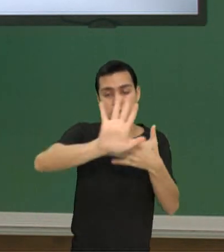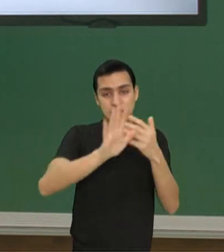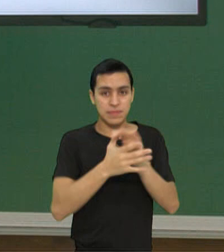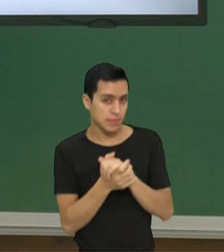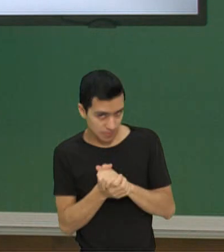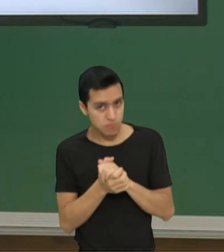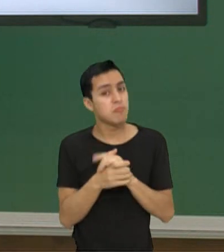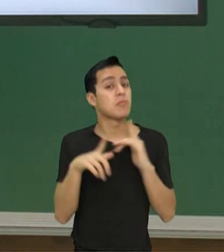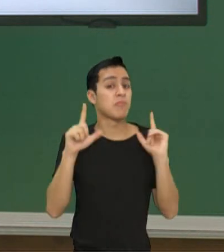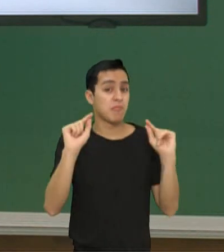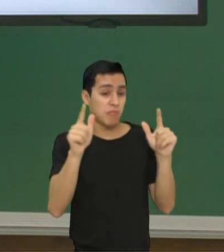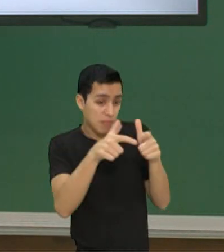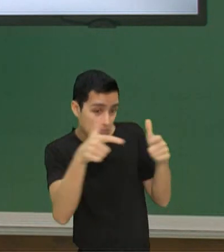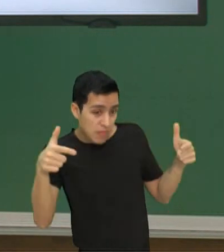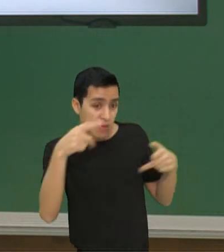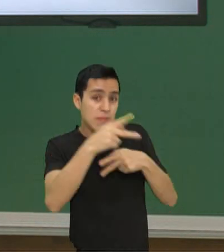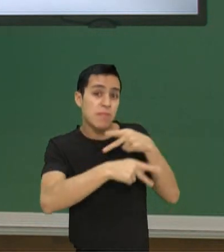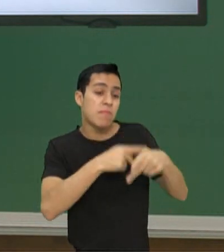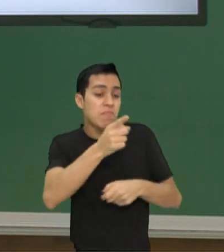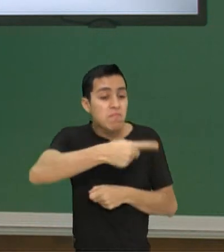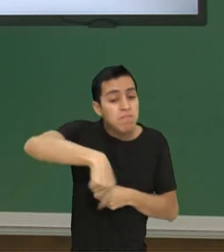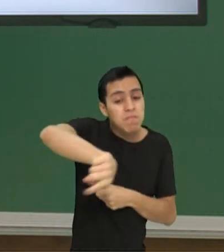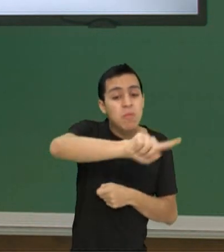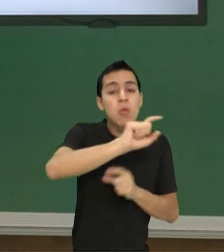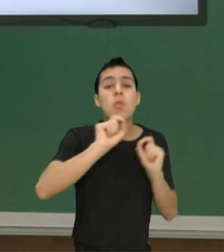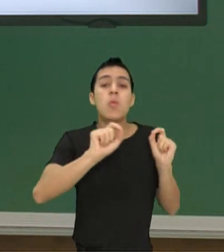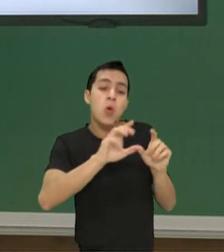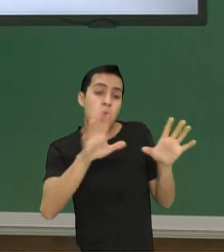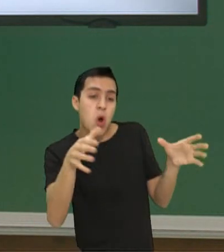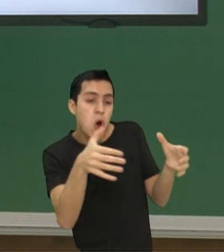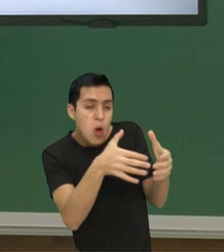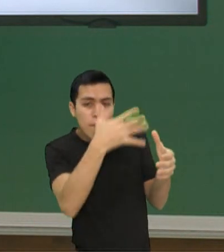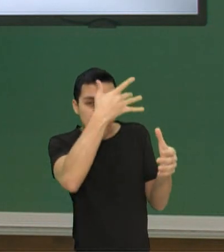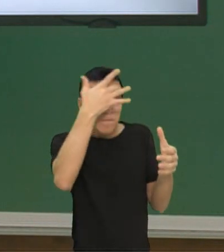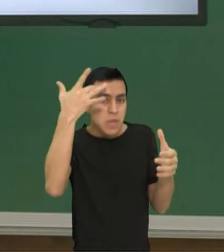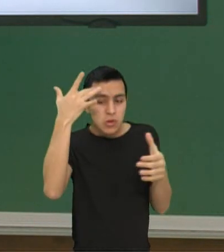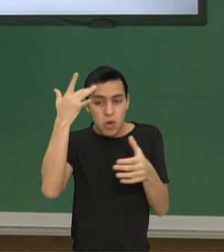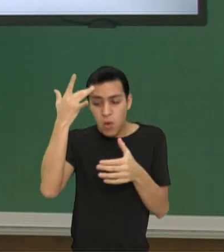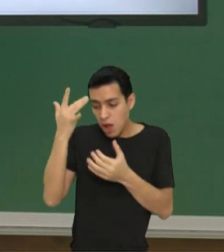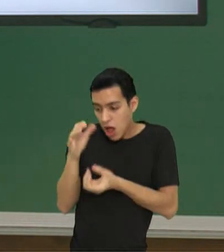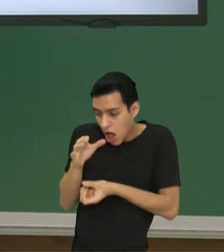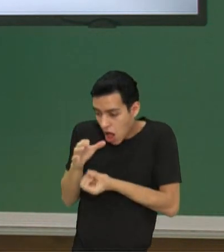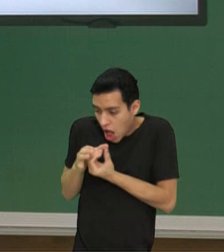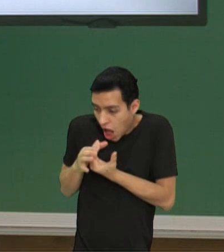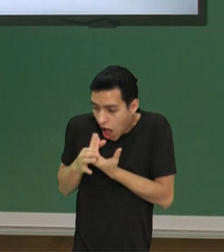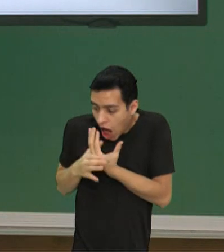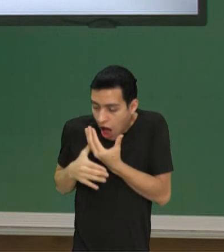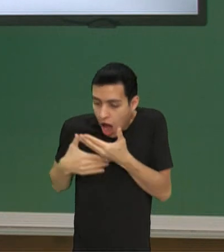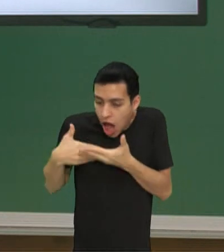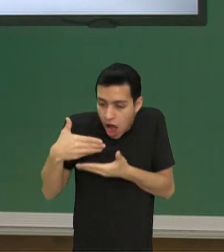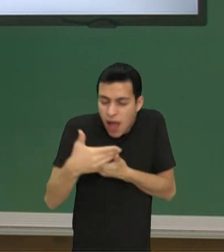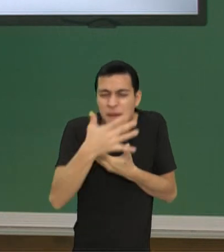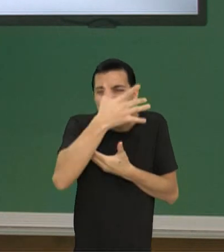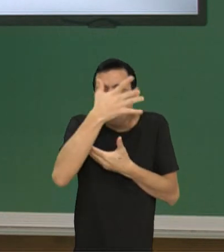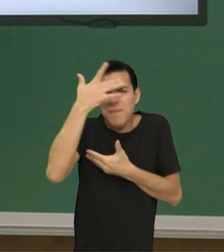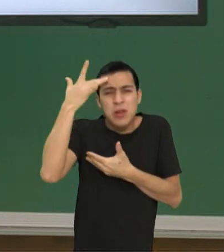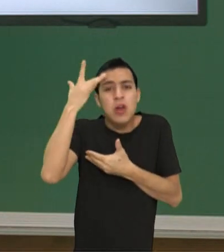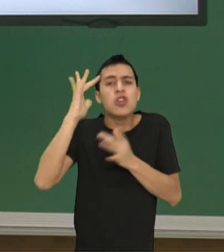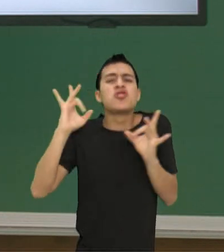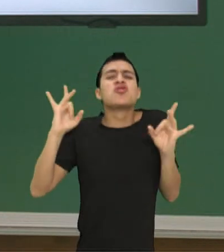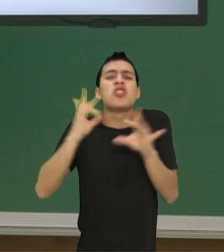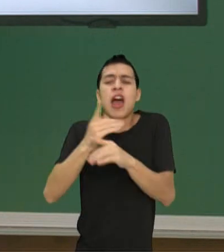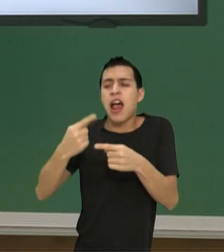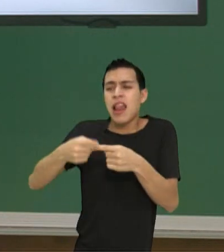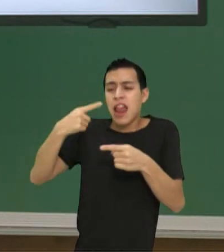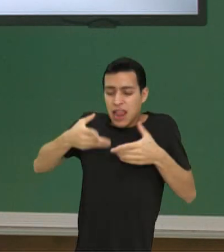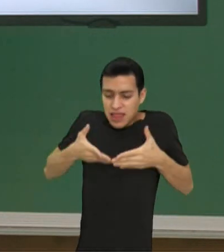detalhe também, que a maioria da população era composta por povos originários, ou seja, povos que já eram nascidos aqui. Né?